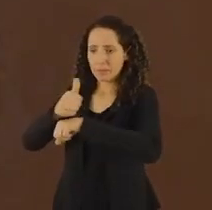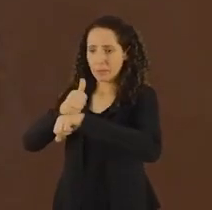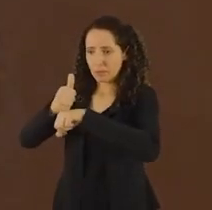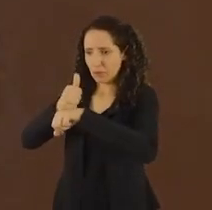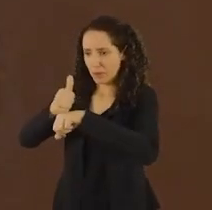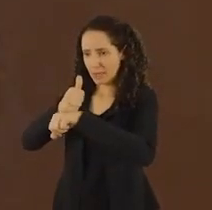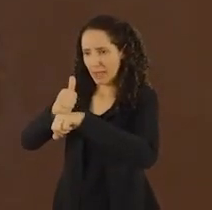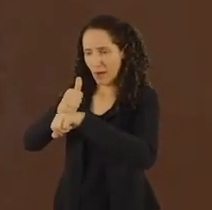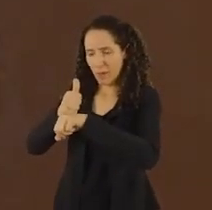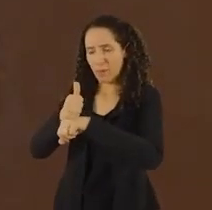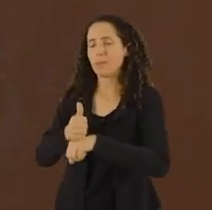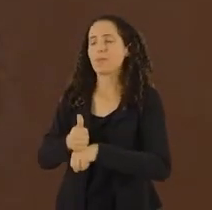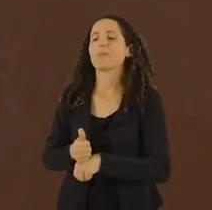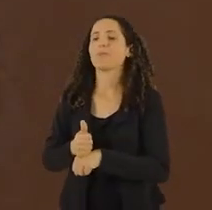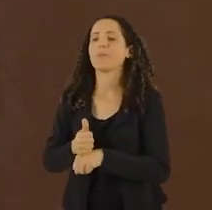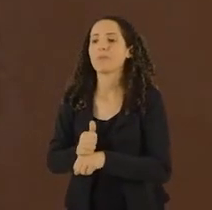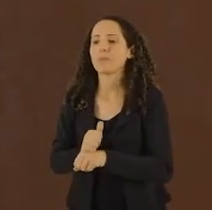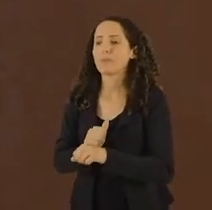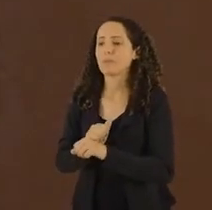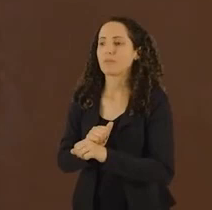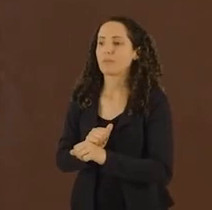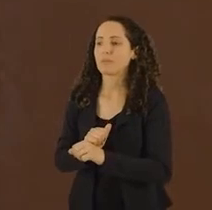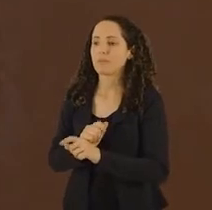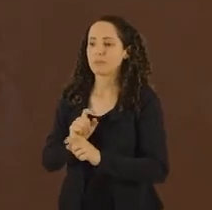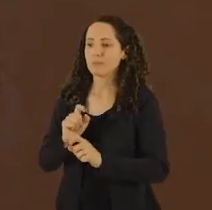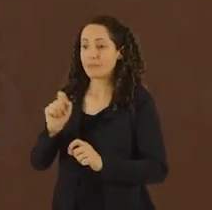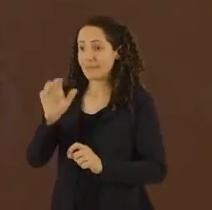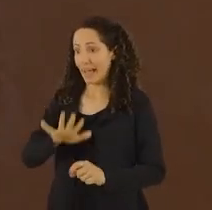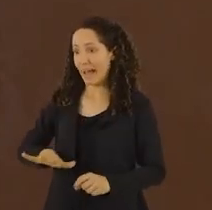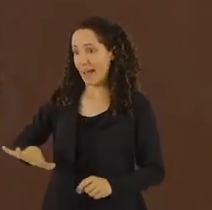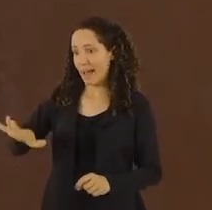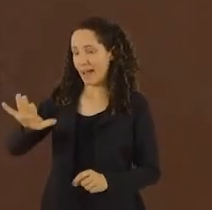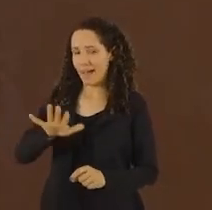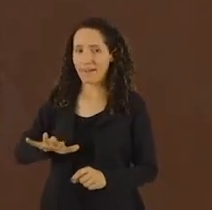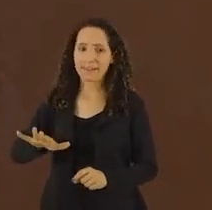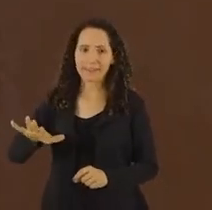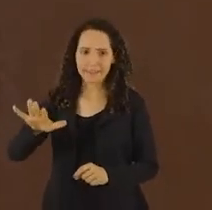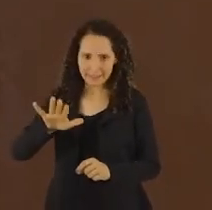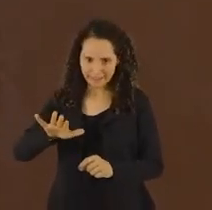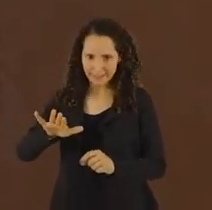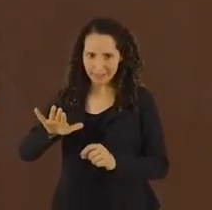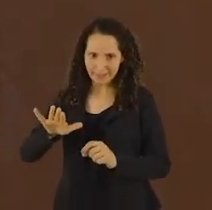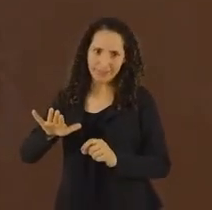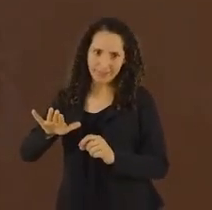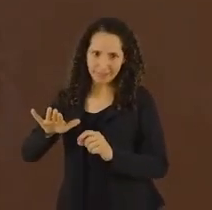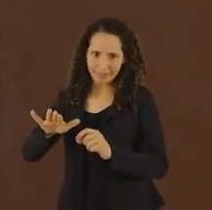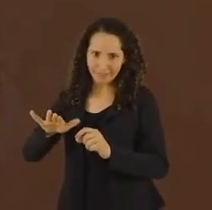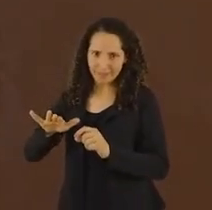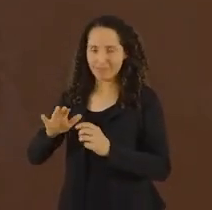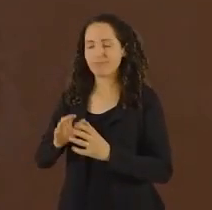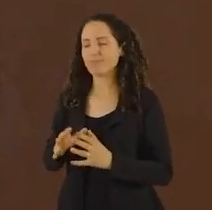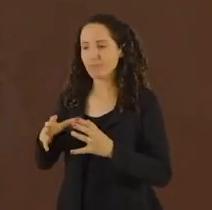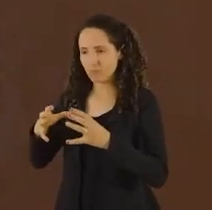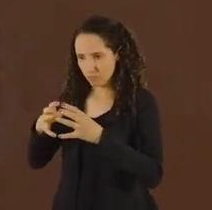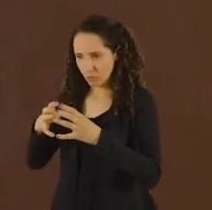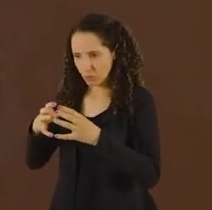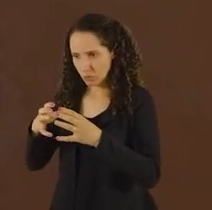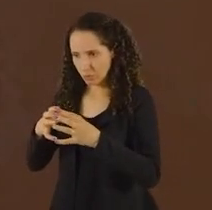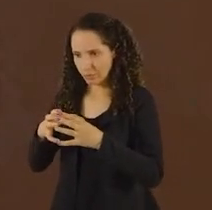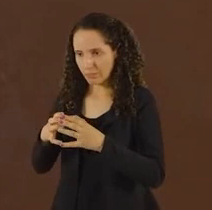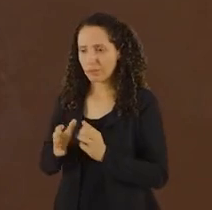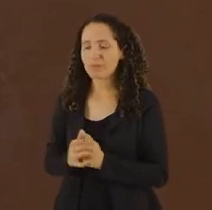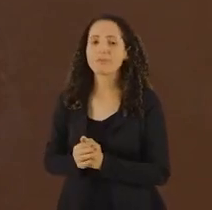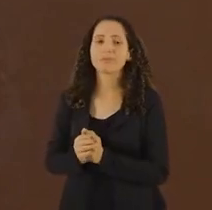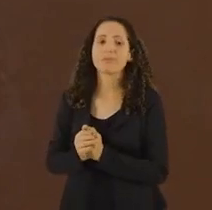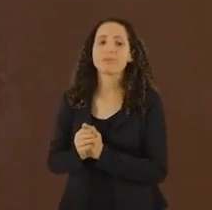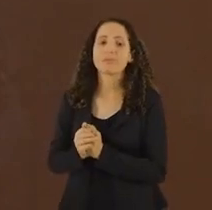de atuação profissional naquele ramo no qual se insere aquela academia não